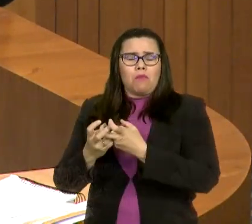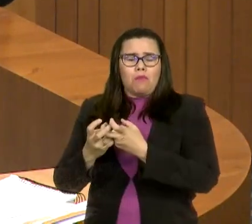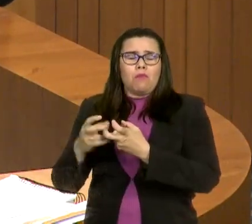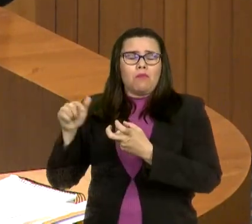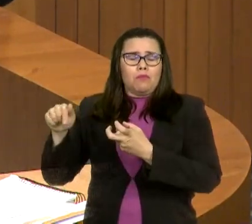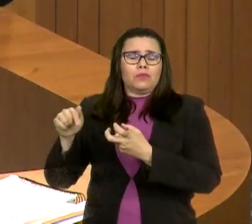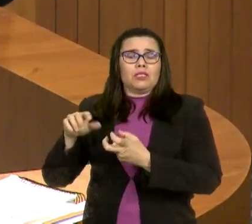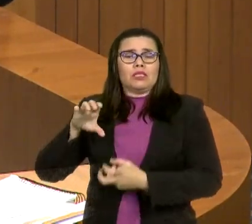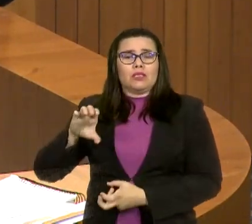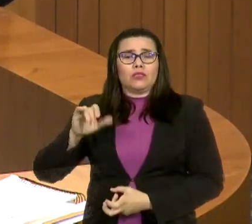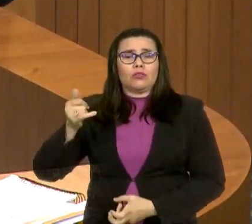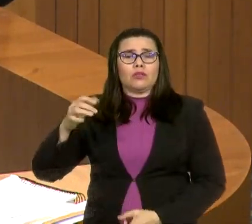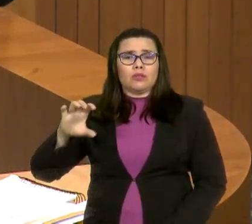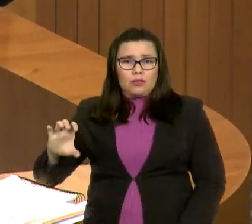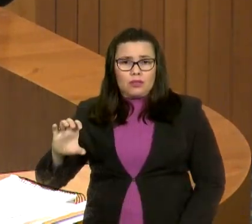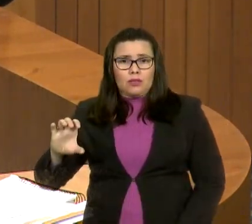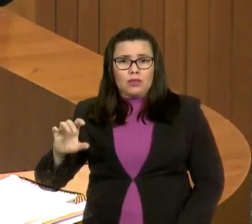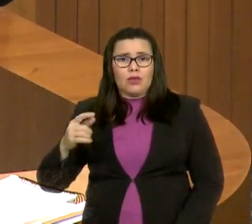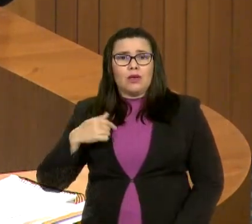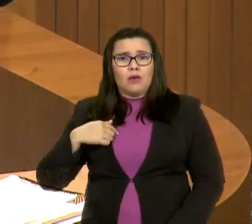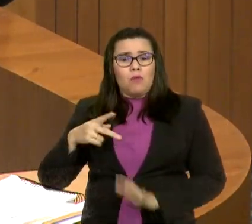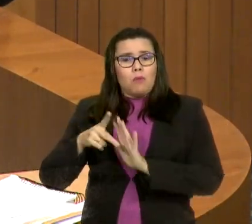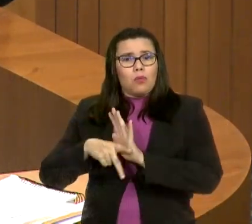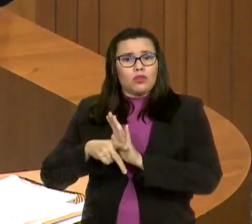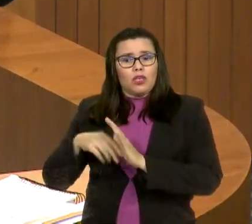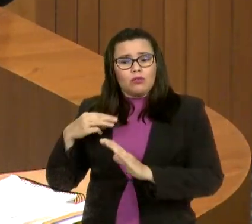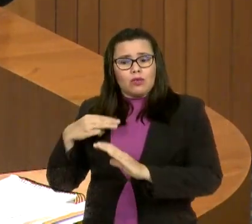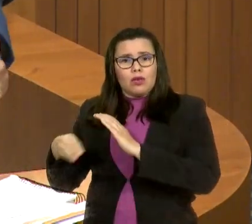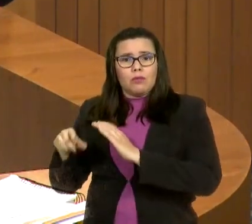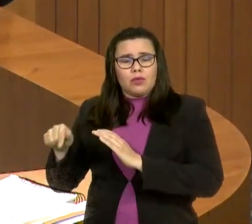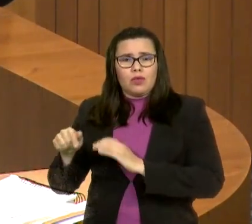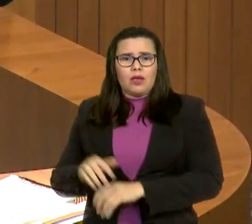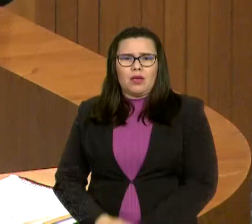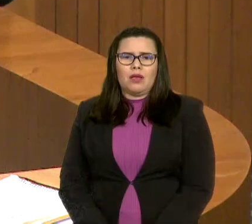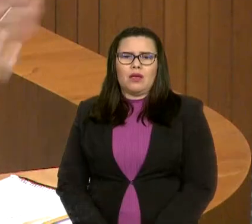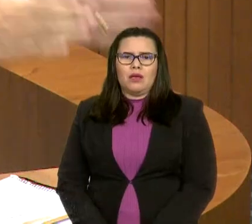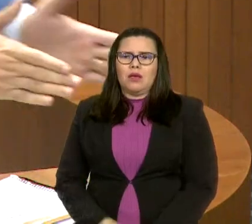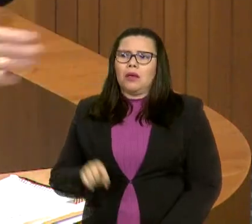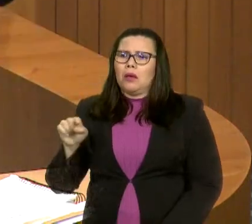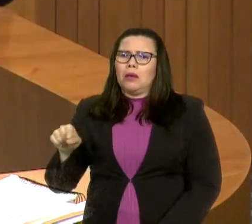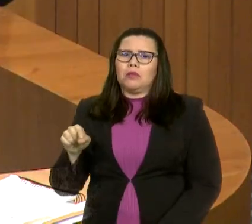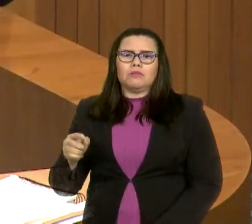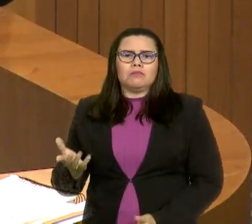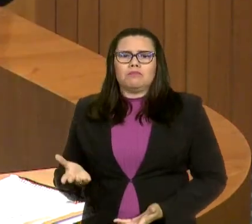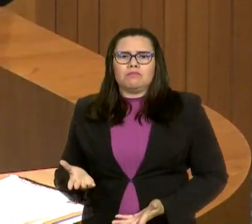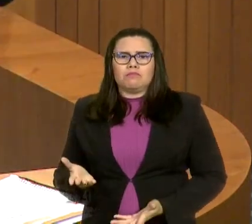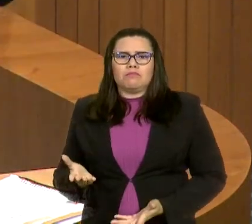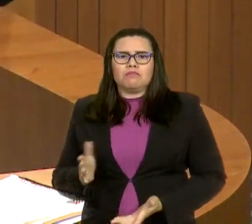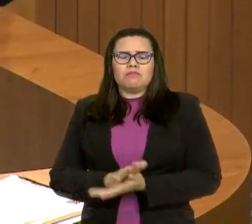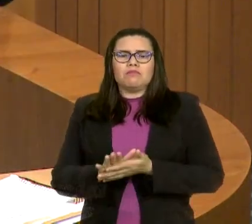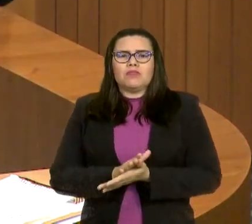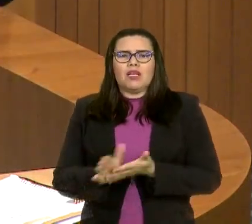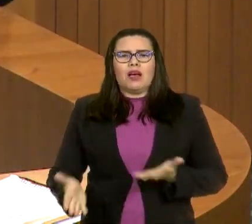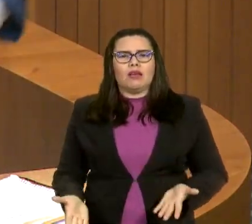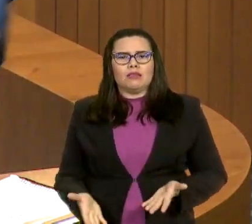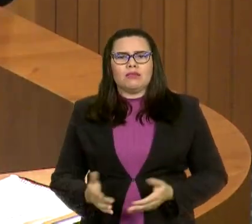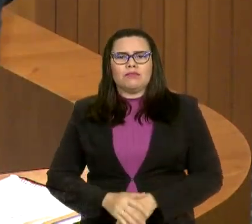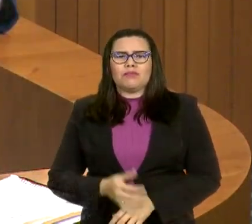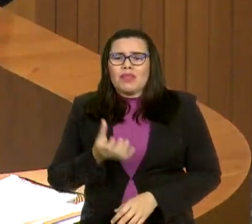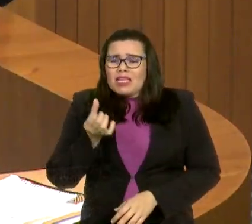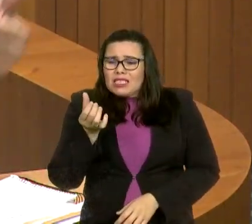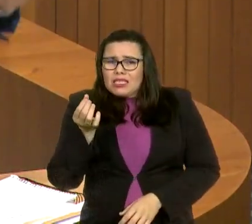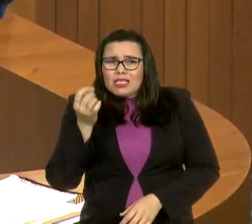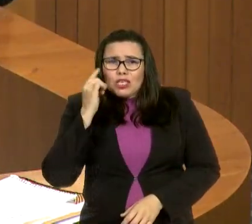até hoje. Já mandei um ofício para a presidência para pedir para pautar, porque não pode ficar mais de 60 dias parado. Por